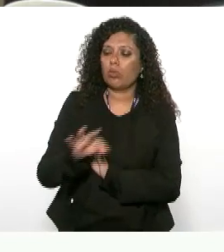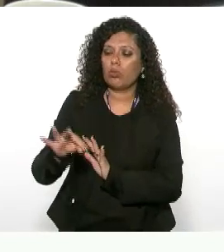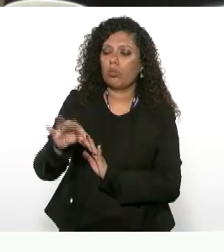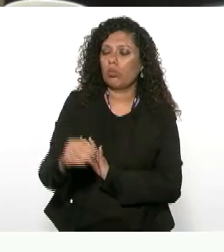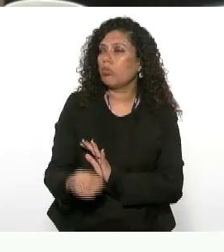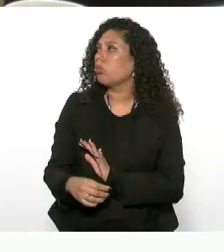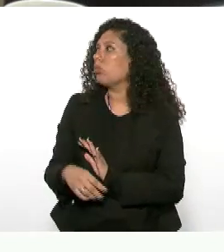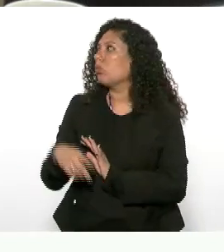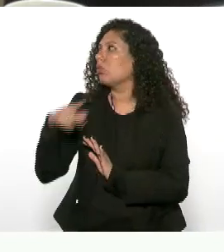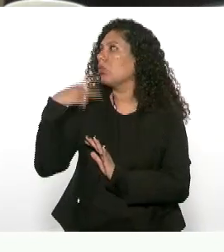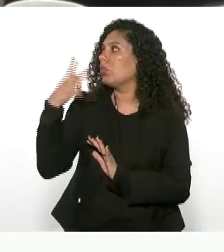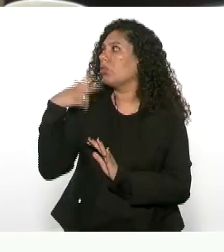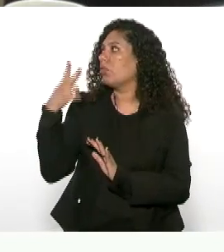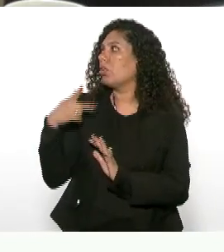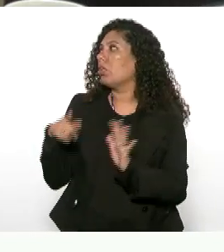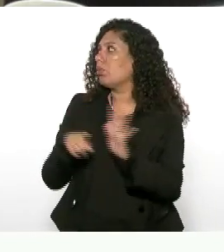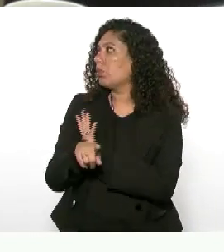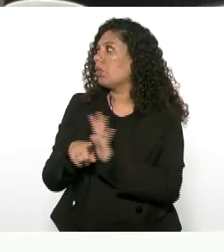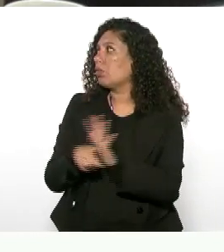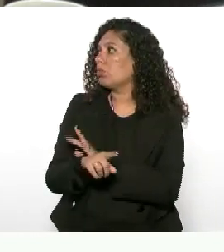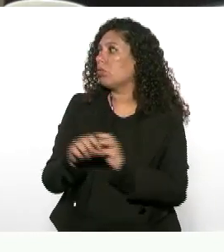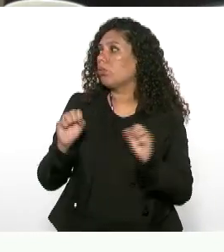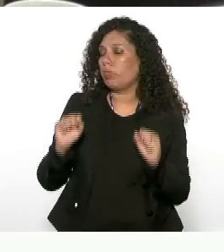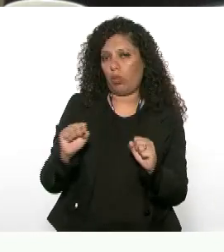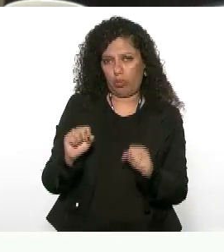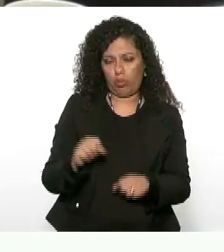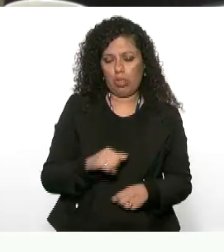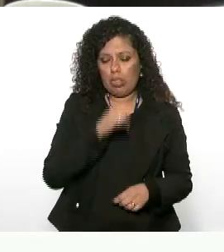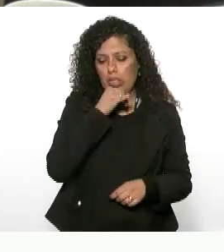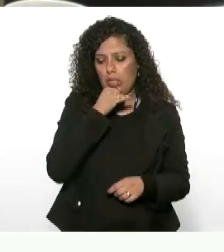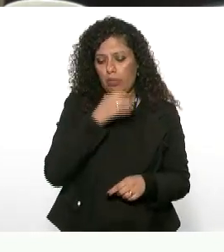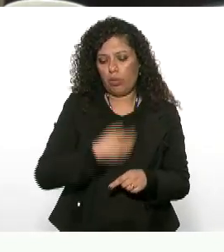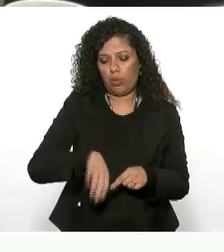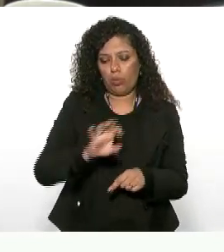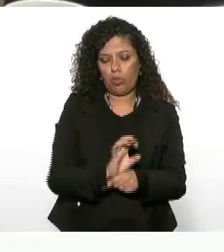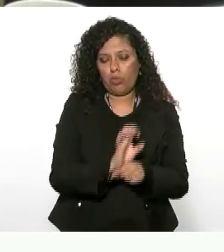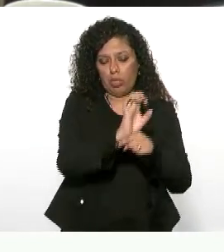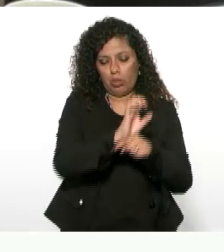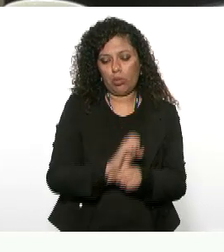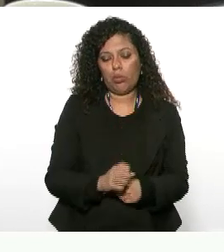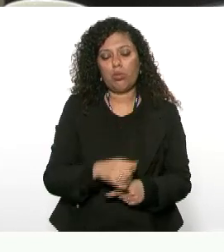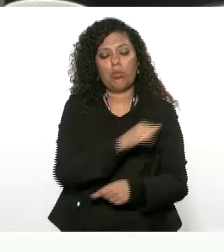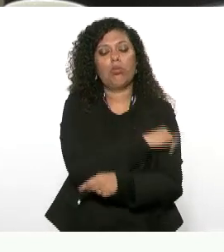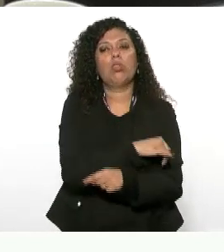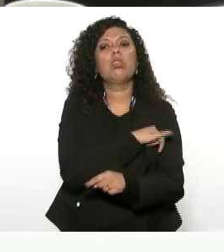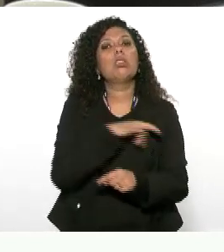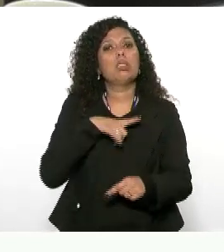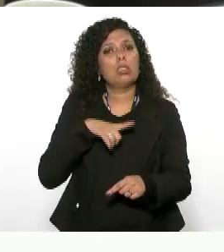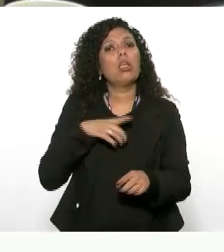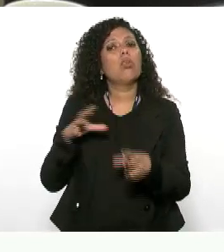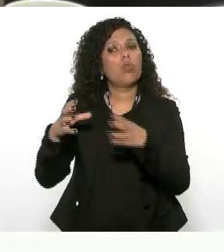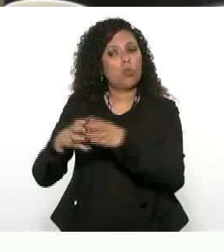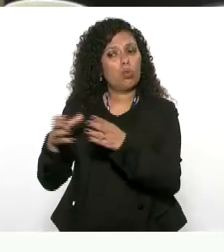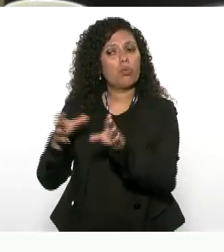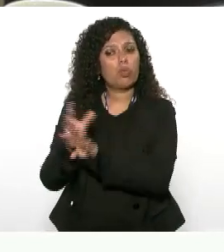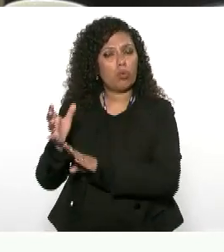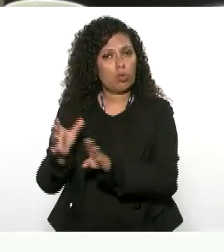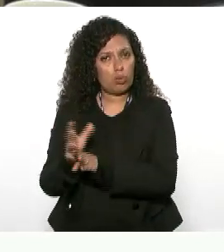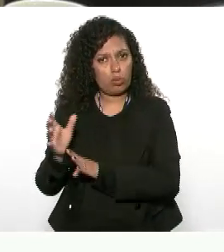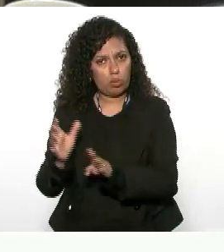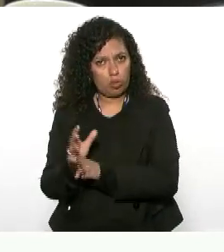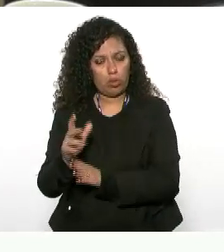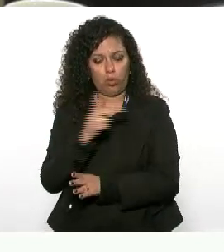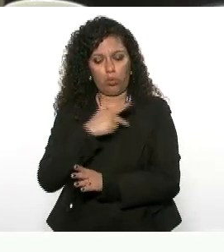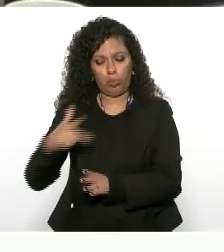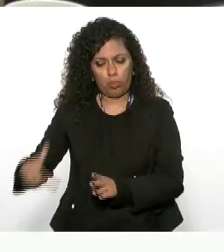nas suas falas, fazer suas indagações. O Estado do Rio de Janeiro tem um conselho, né? Foi criado um conselho que, inclusive, é